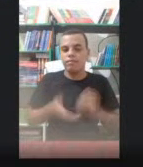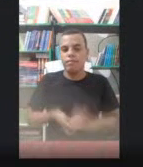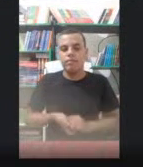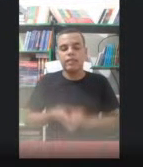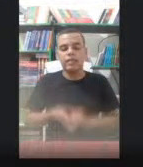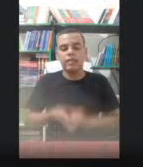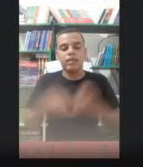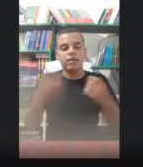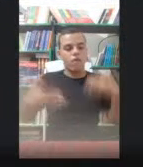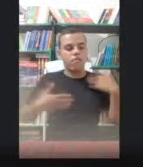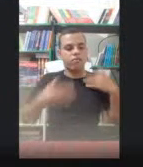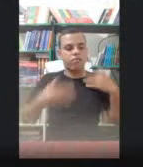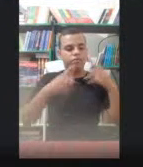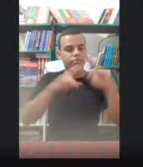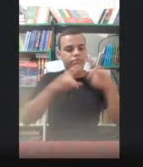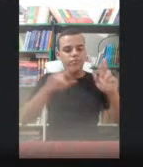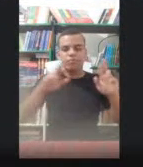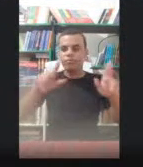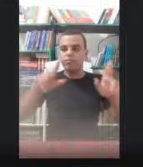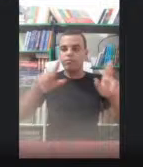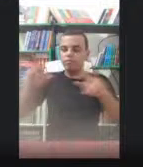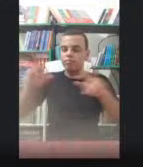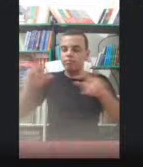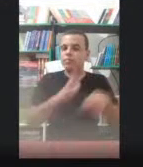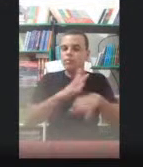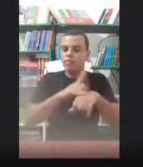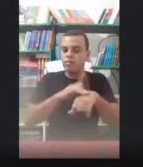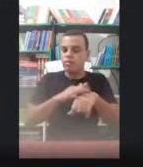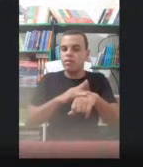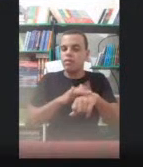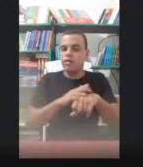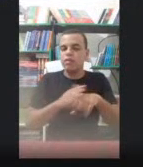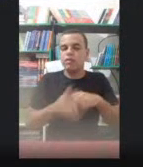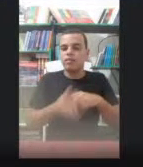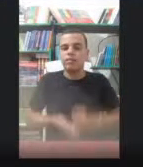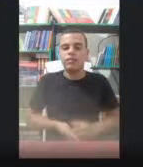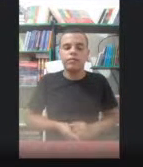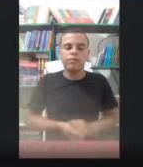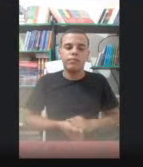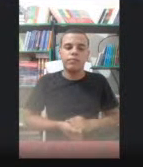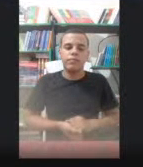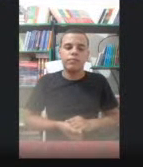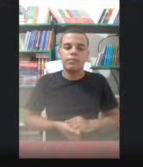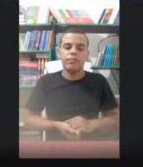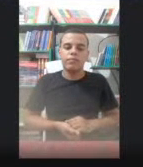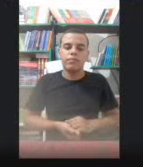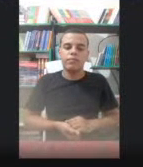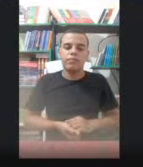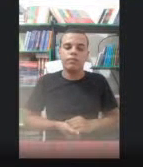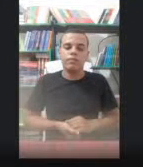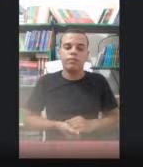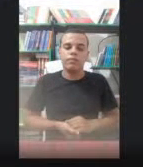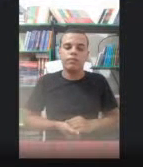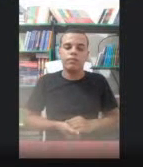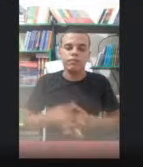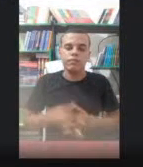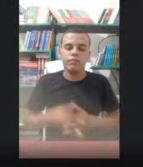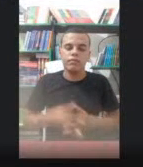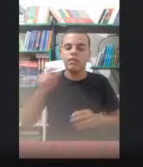a refletir um pouquinho desse processo histórico, né, da cultura mesmo, a